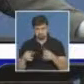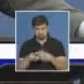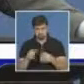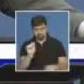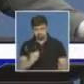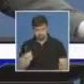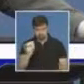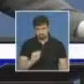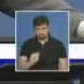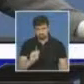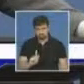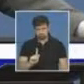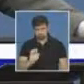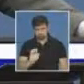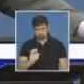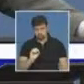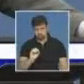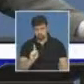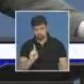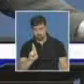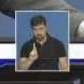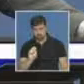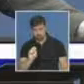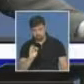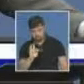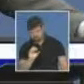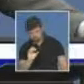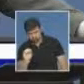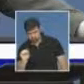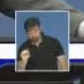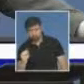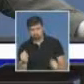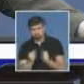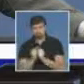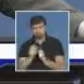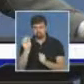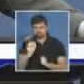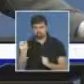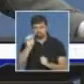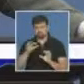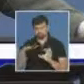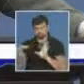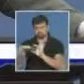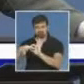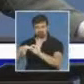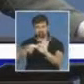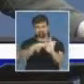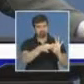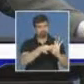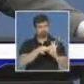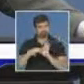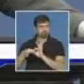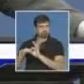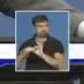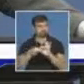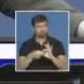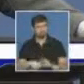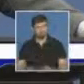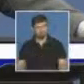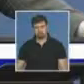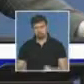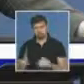brasileiros apoia a endossa acompanha outras entidades e movimentos sociais urbanos que